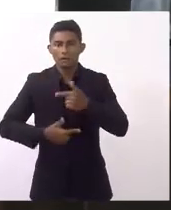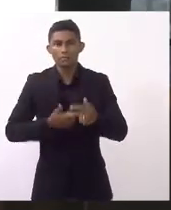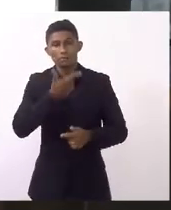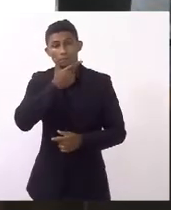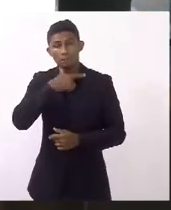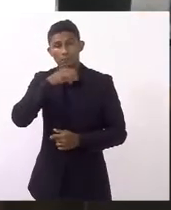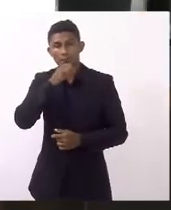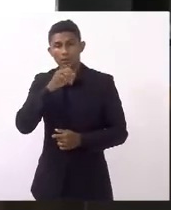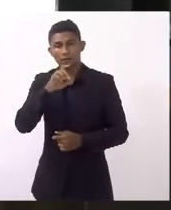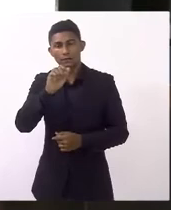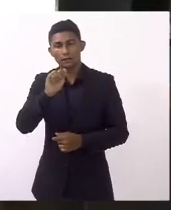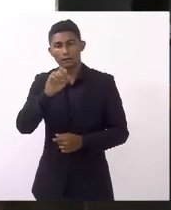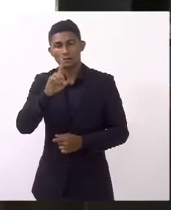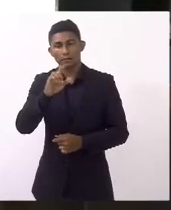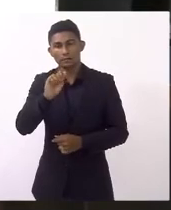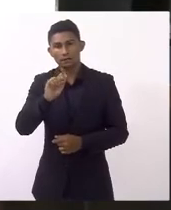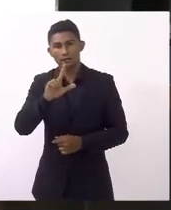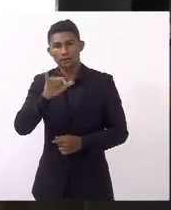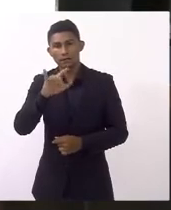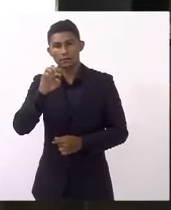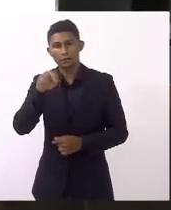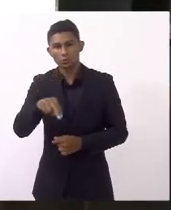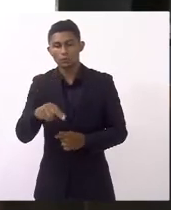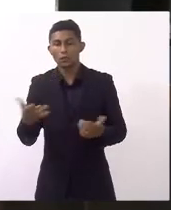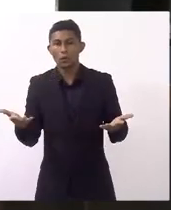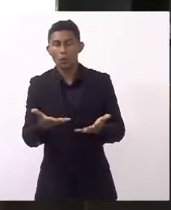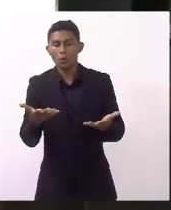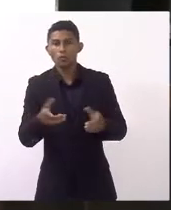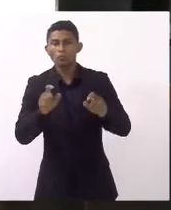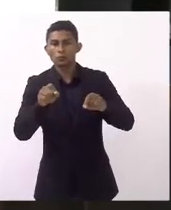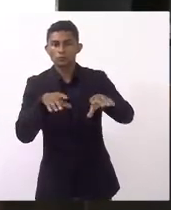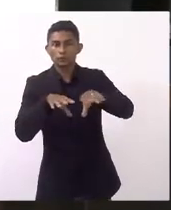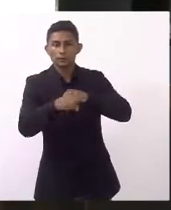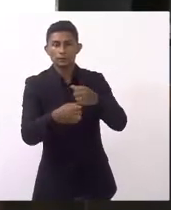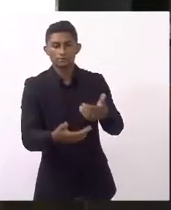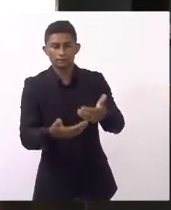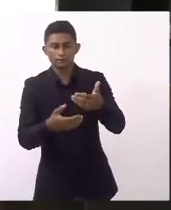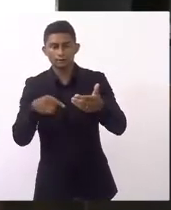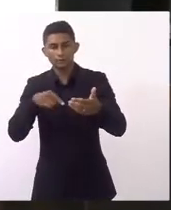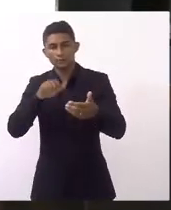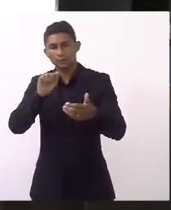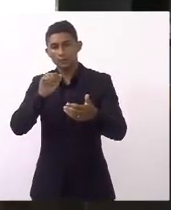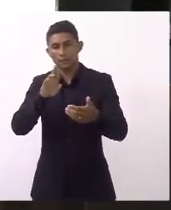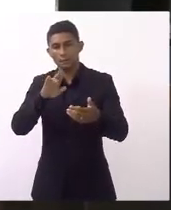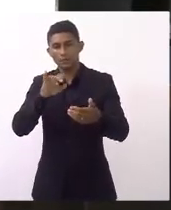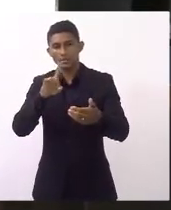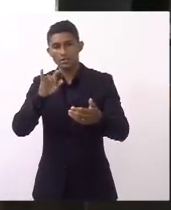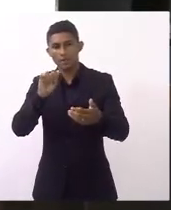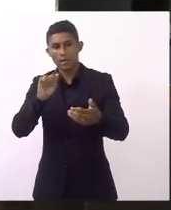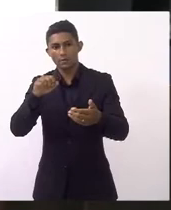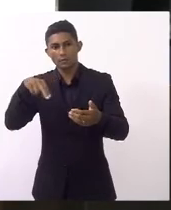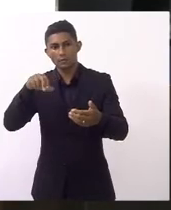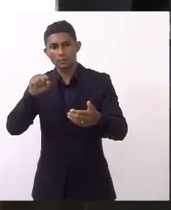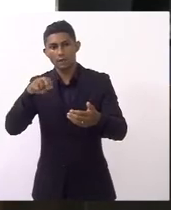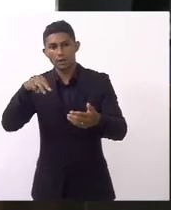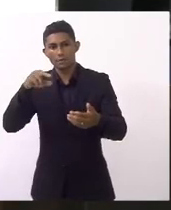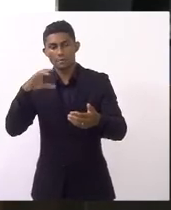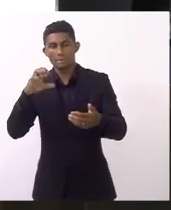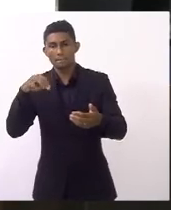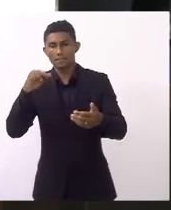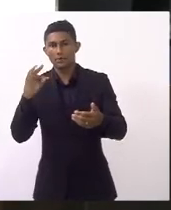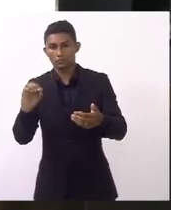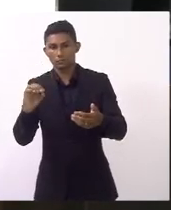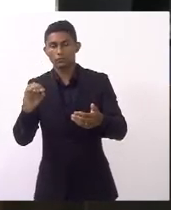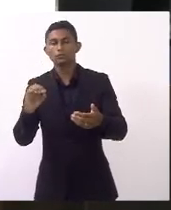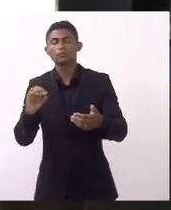Adaílton recebendo hoje também o diploma Abdias Nascimento Abdias Nascimento uma